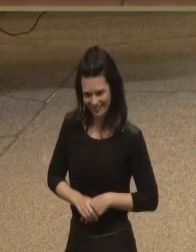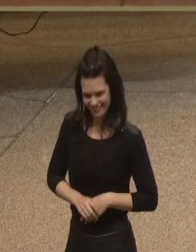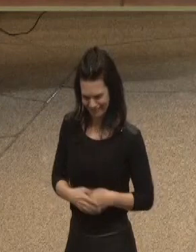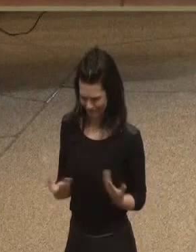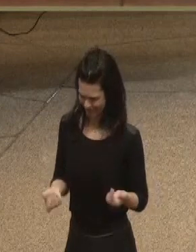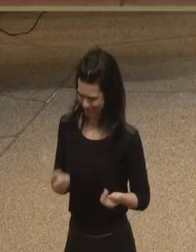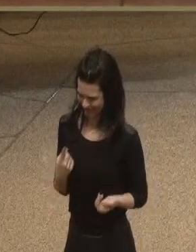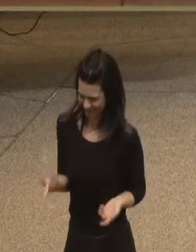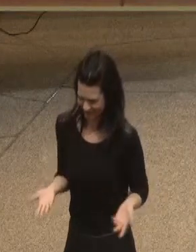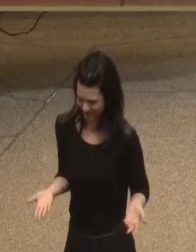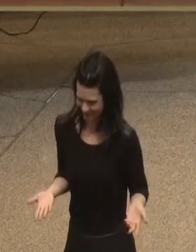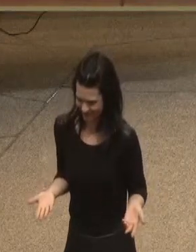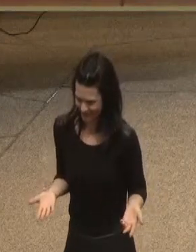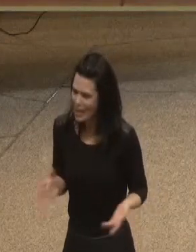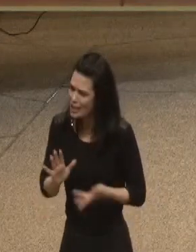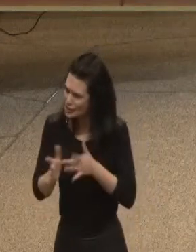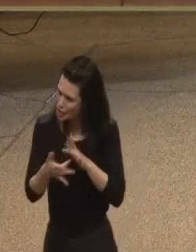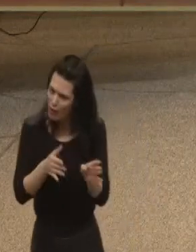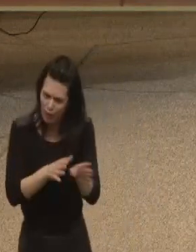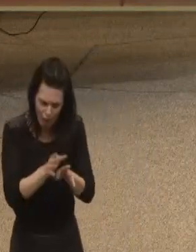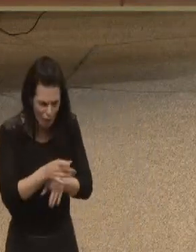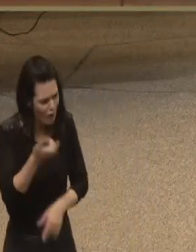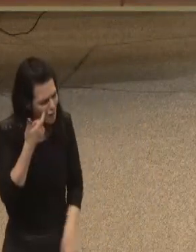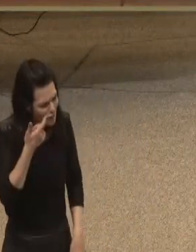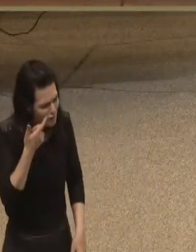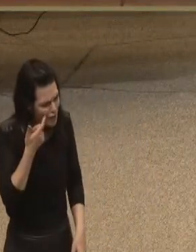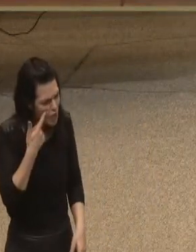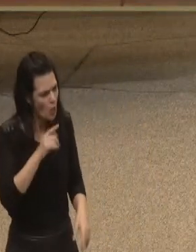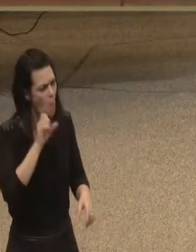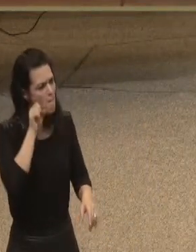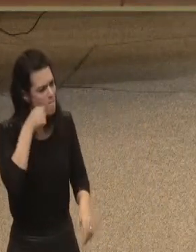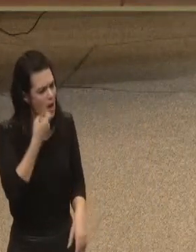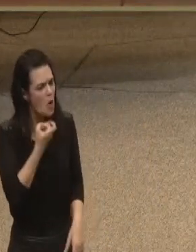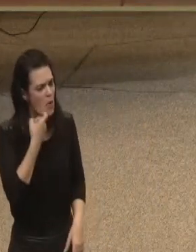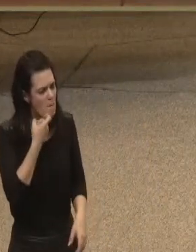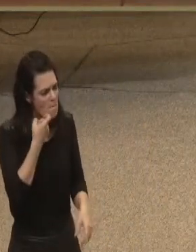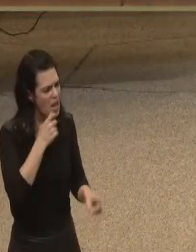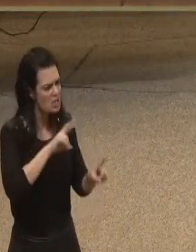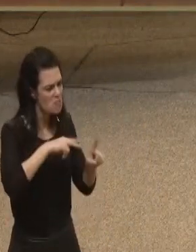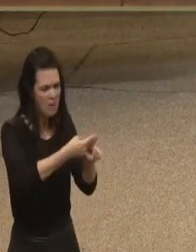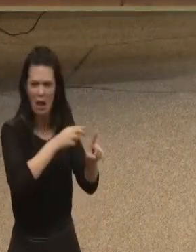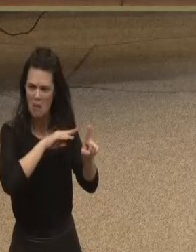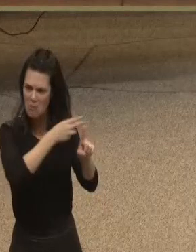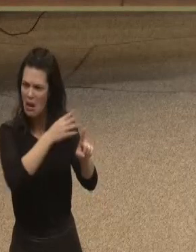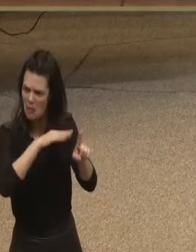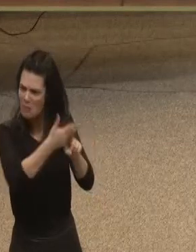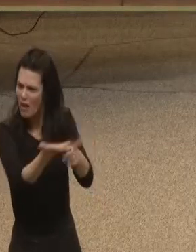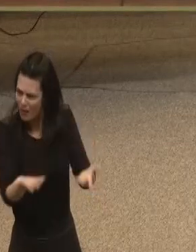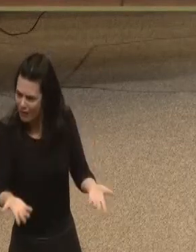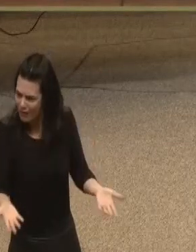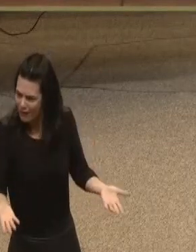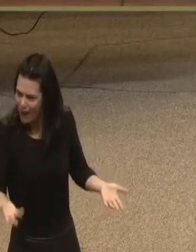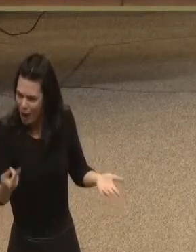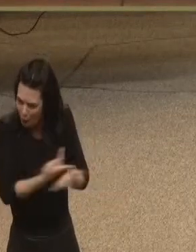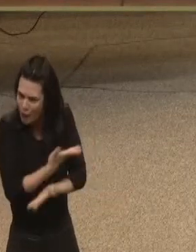eu multipliquei pães, quantas pessoas estavam na primeira e na segunda vez, quantos